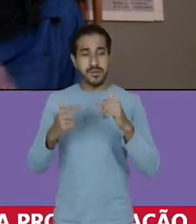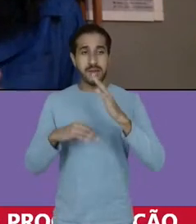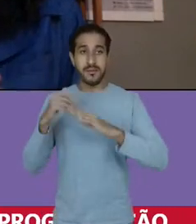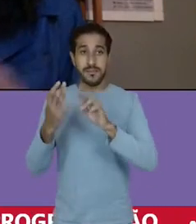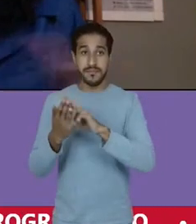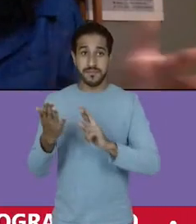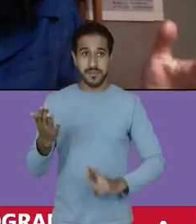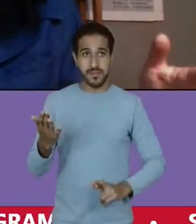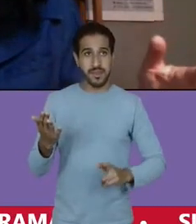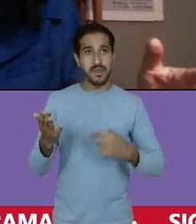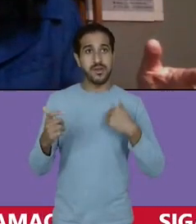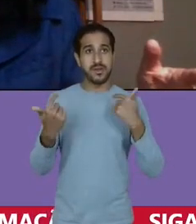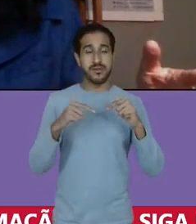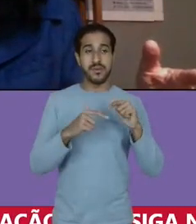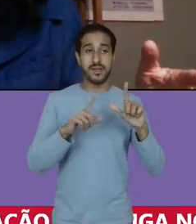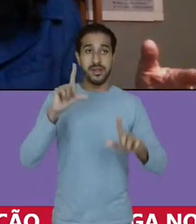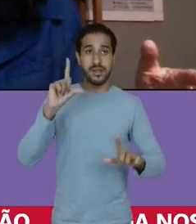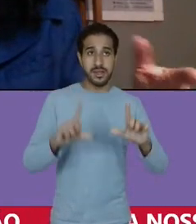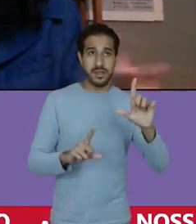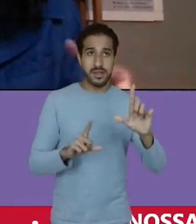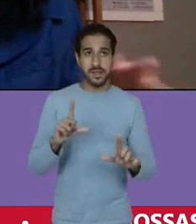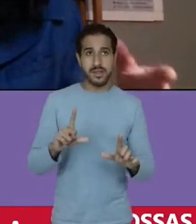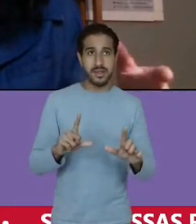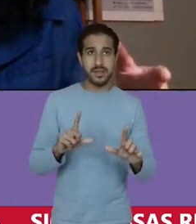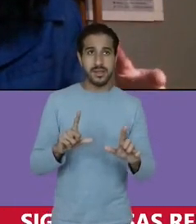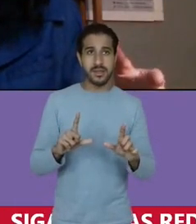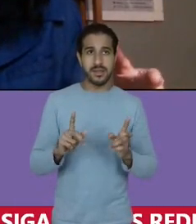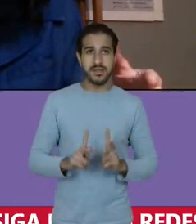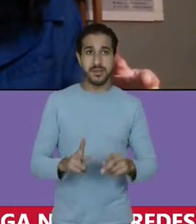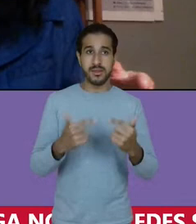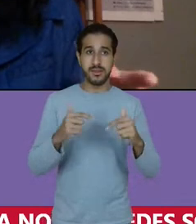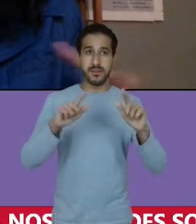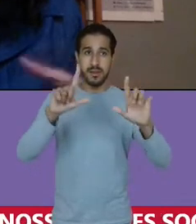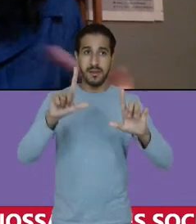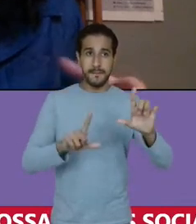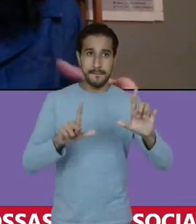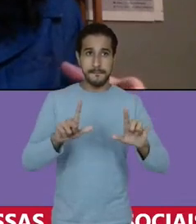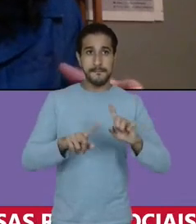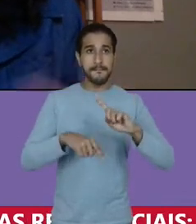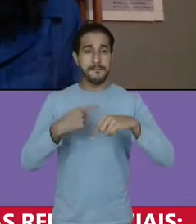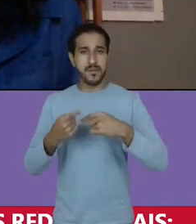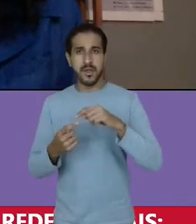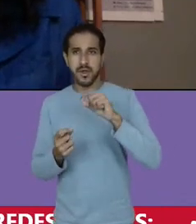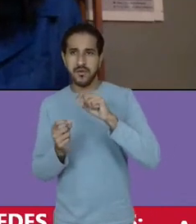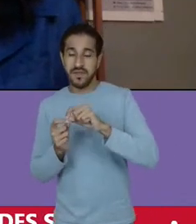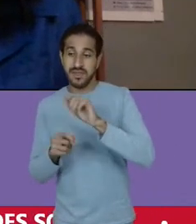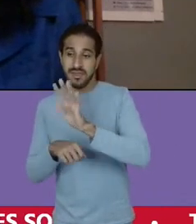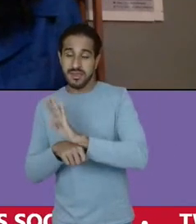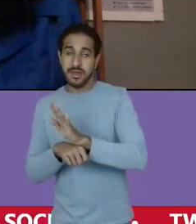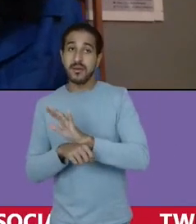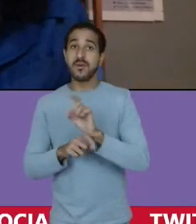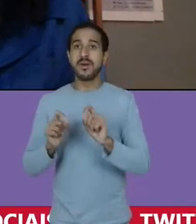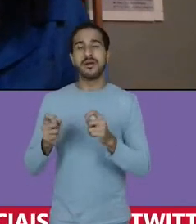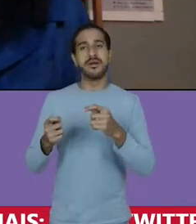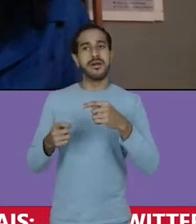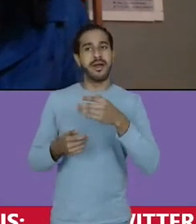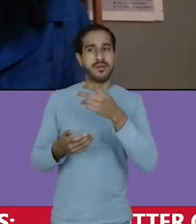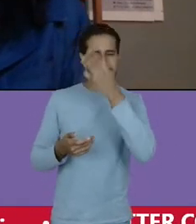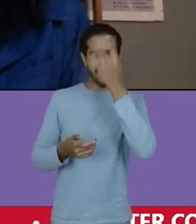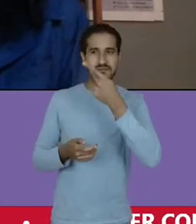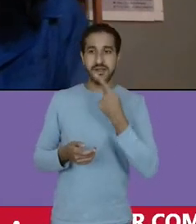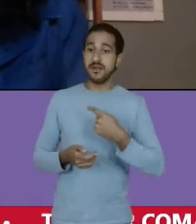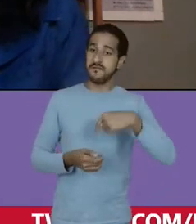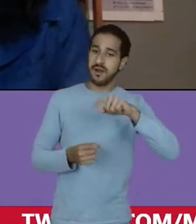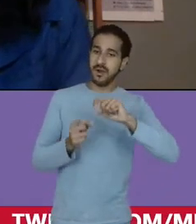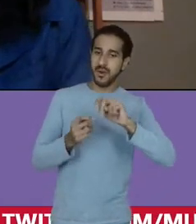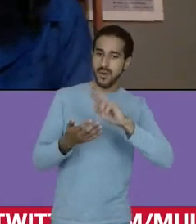roteirista, eu trabalhava na televisão, sempre trabalhei em televisão, e aí para fazer cinema era assim: olha, você faz o